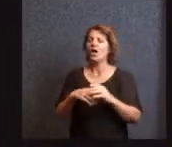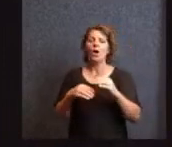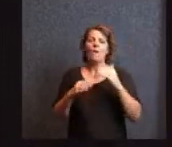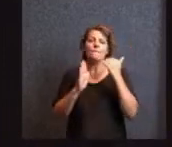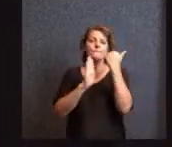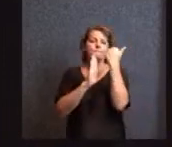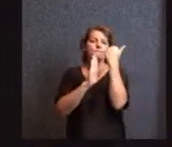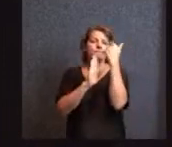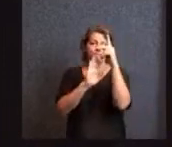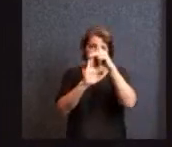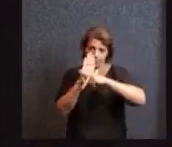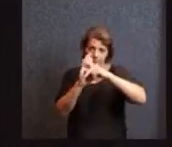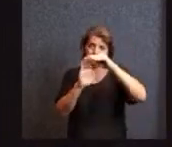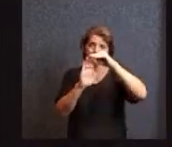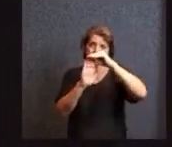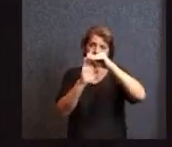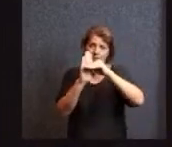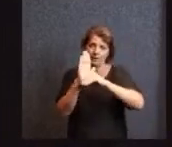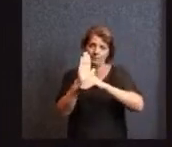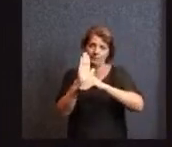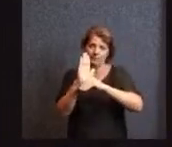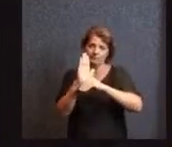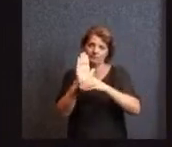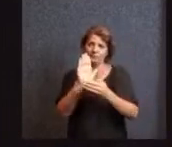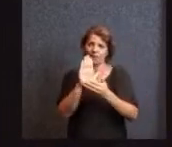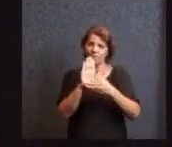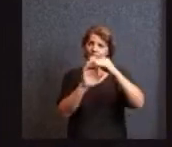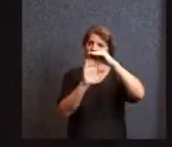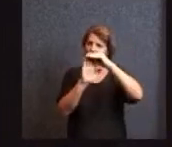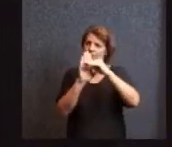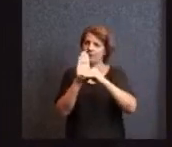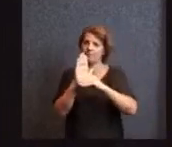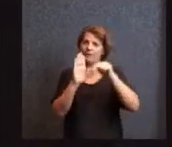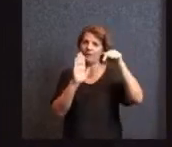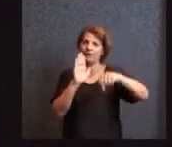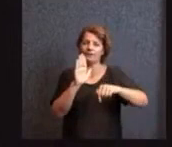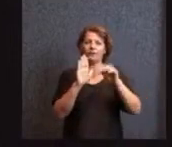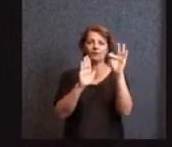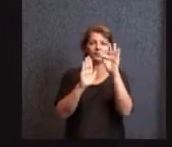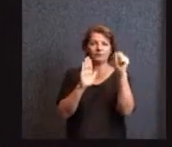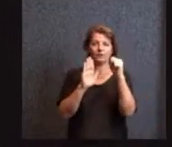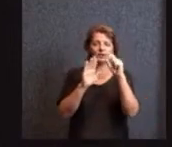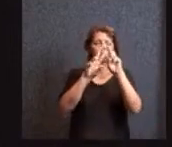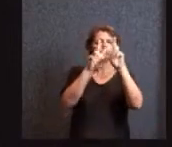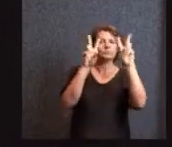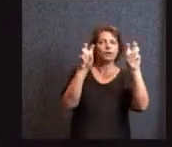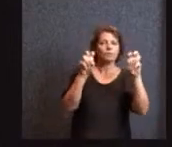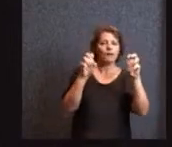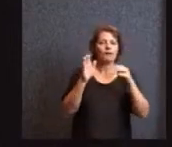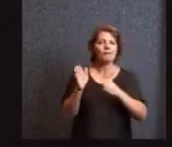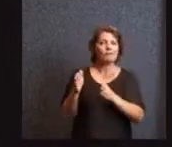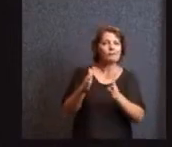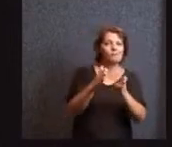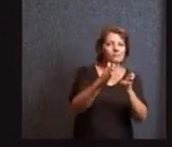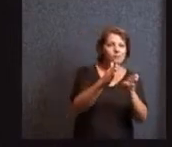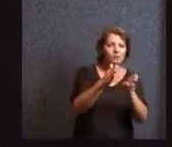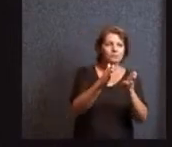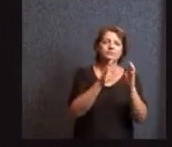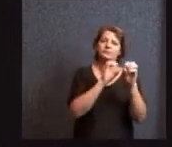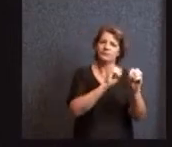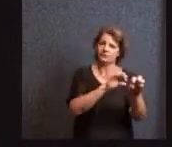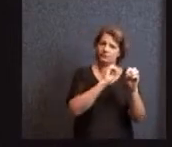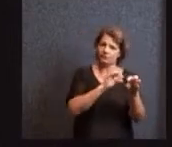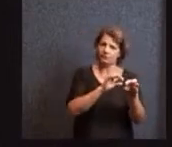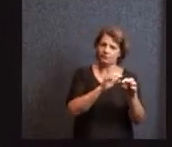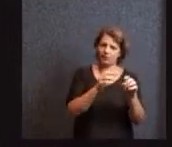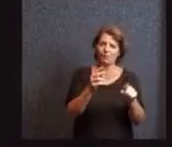para esse programa que nós estamos denominando aqui em Feira de Caminhos da Educação, dando continuidade agora à segunda